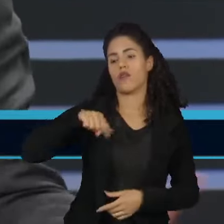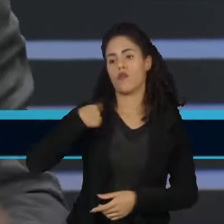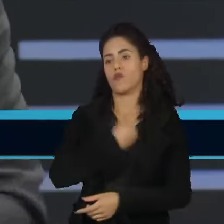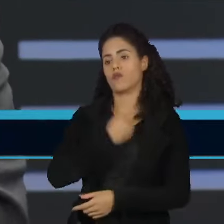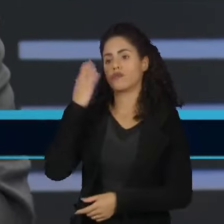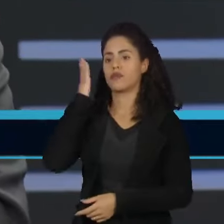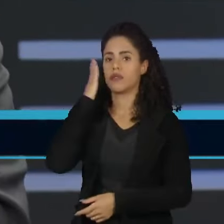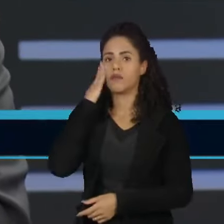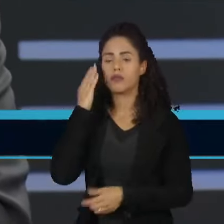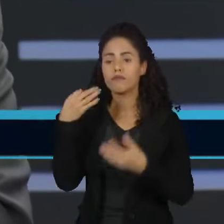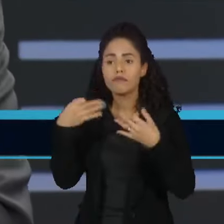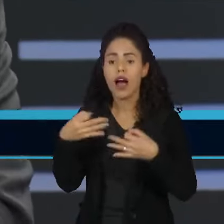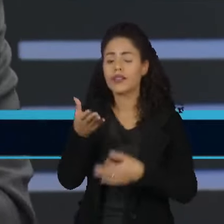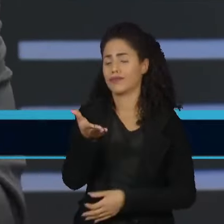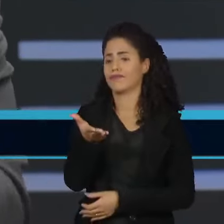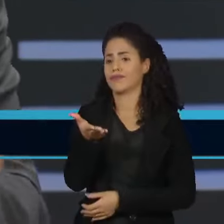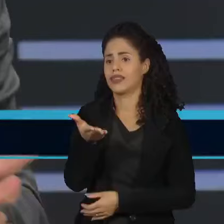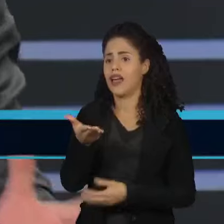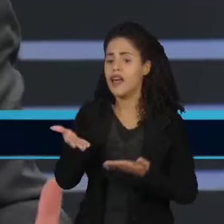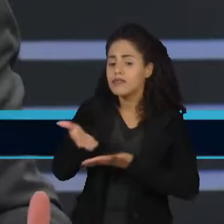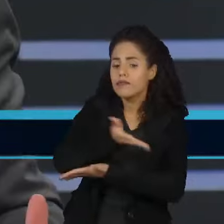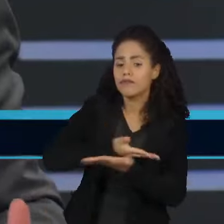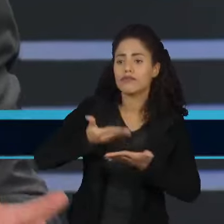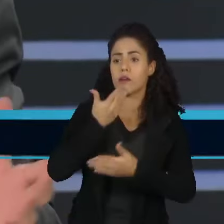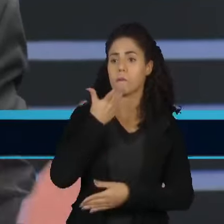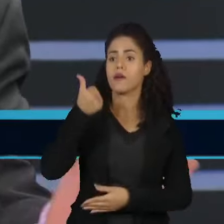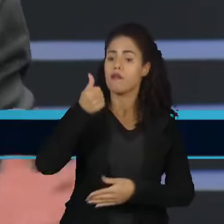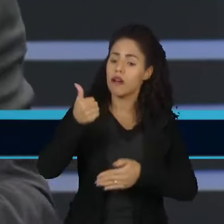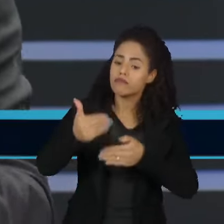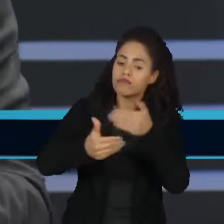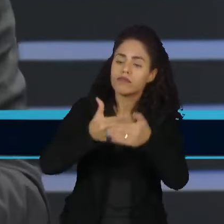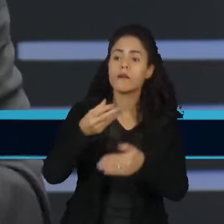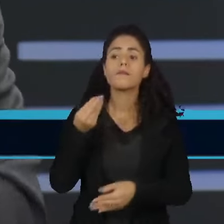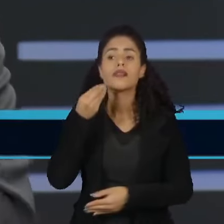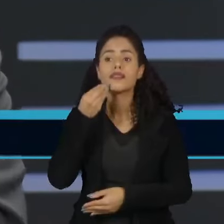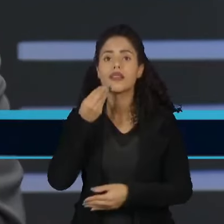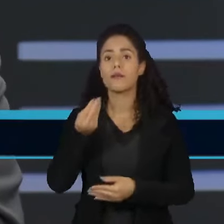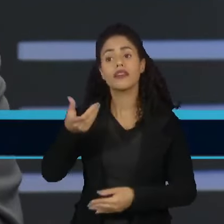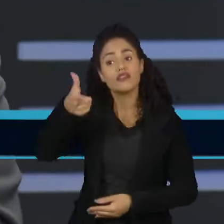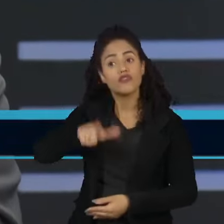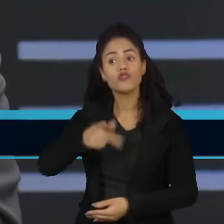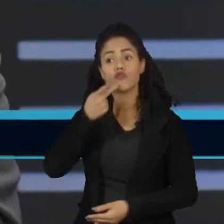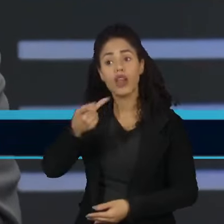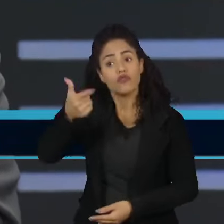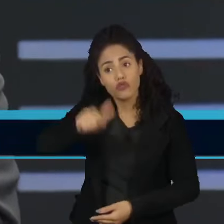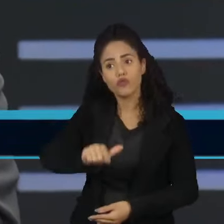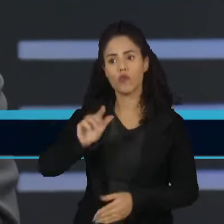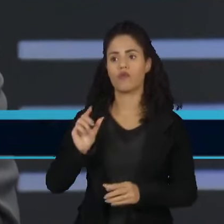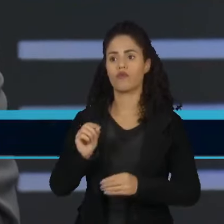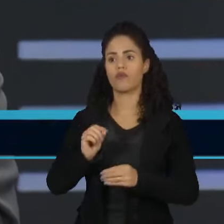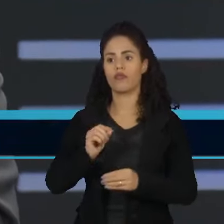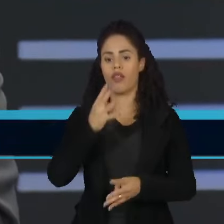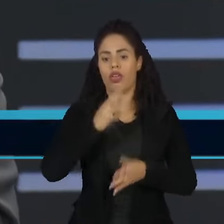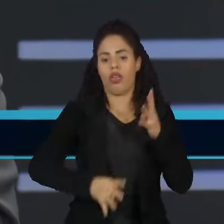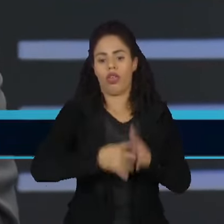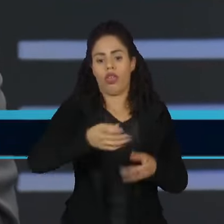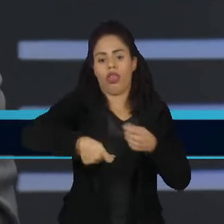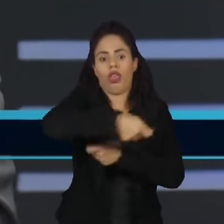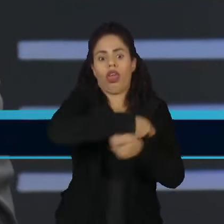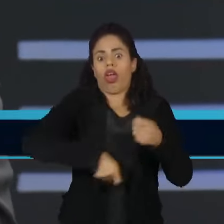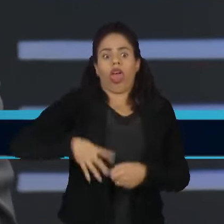garantir que essa relação seja a melhor possível. Só que, repito, não pode atropelar